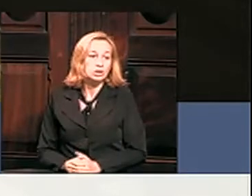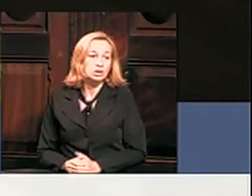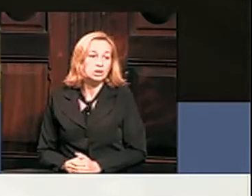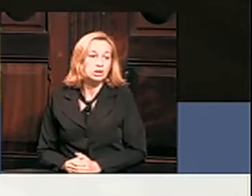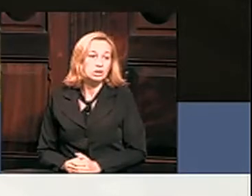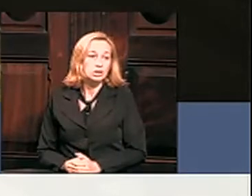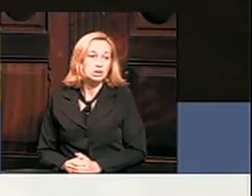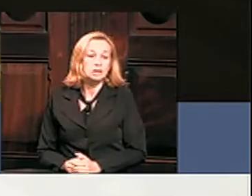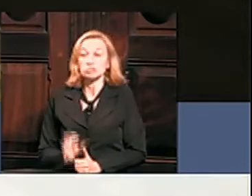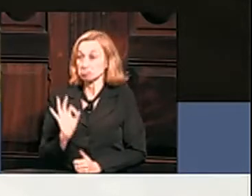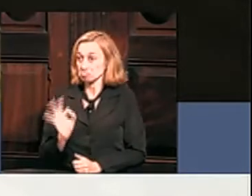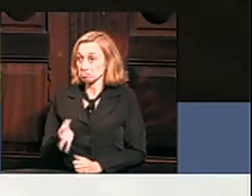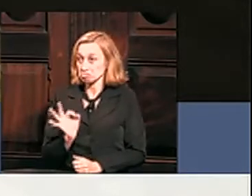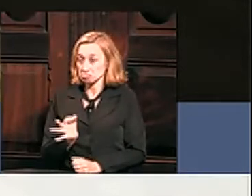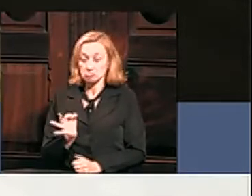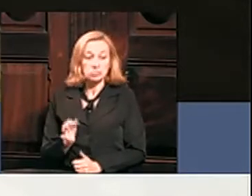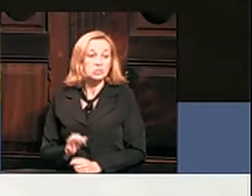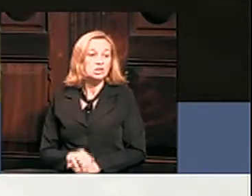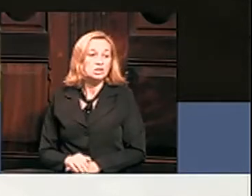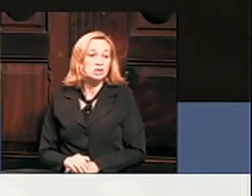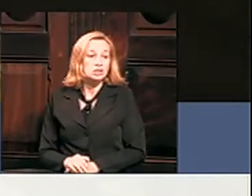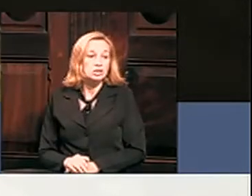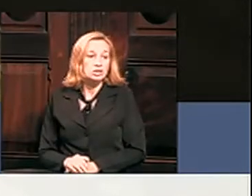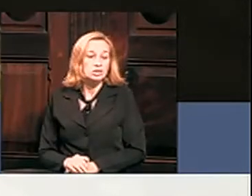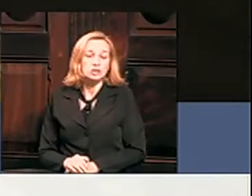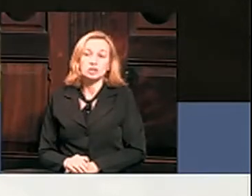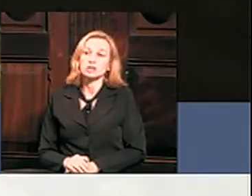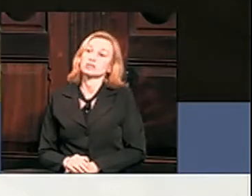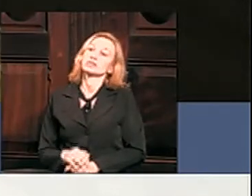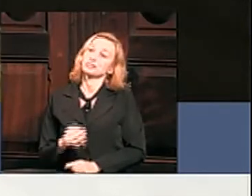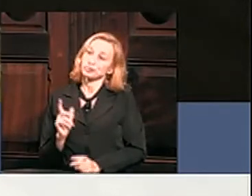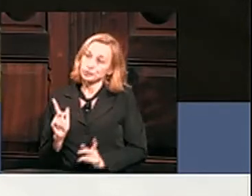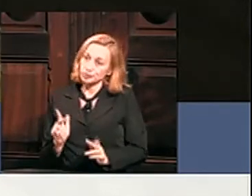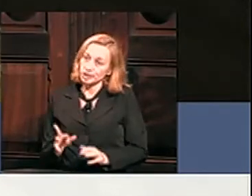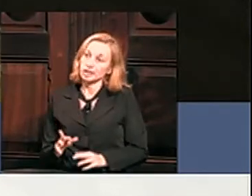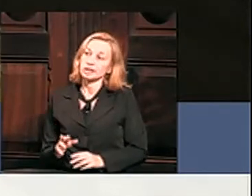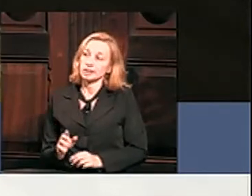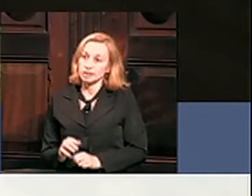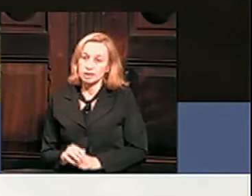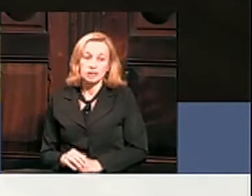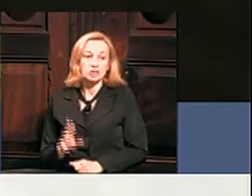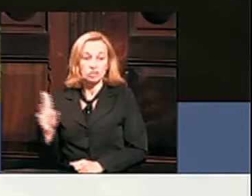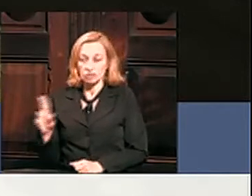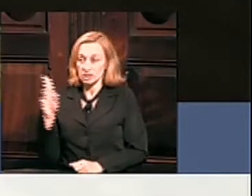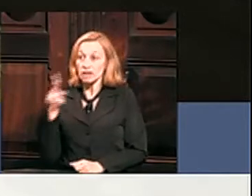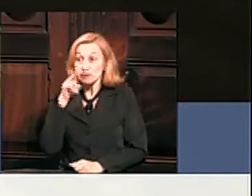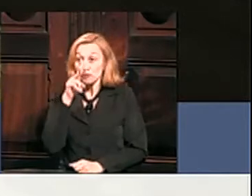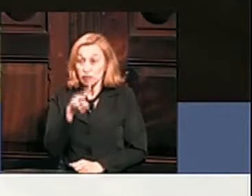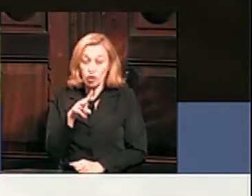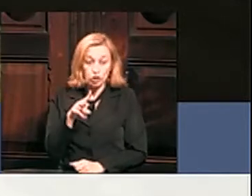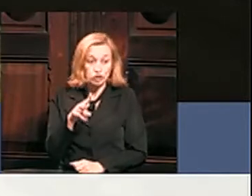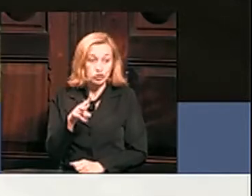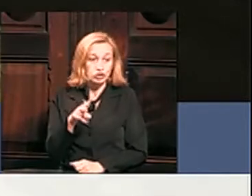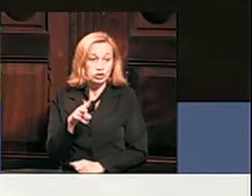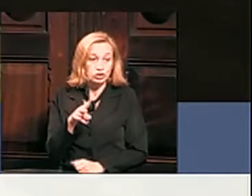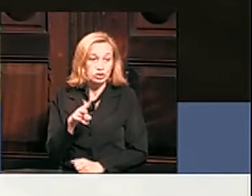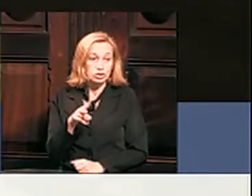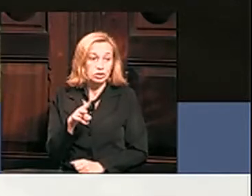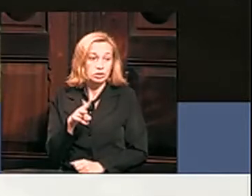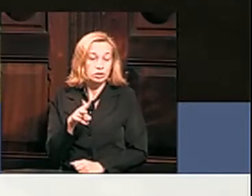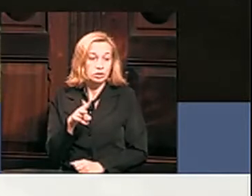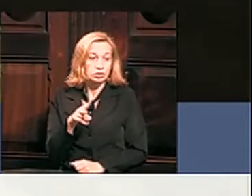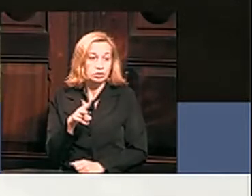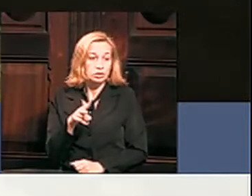isso com certeza. E faz muita diferença ter uma universidade forte que